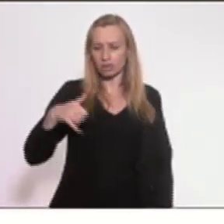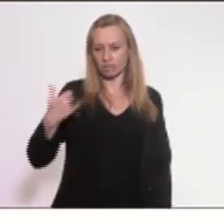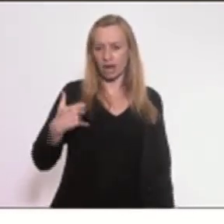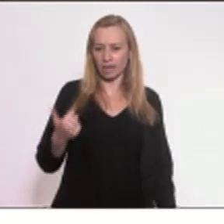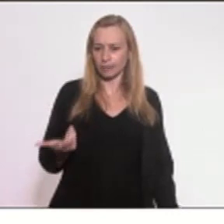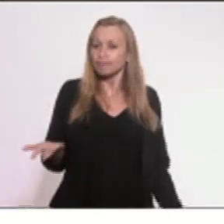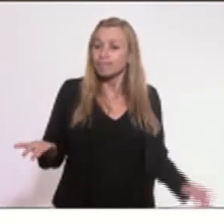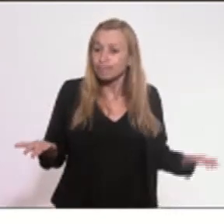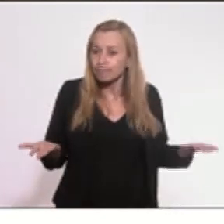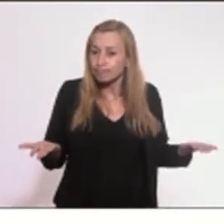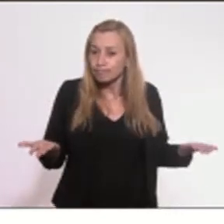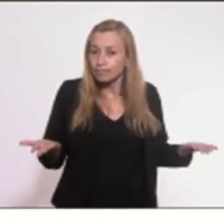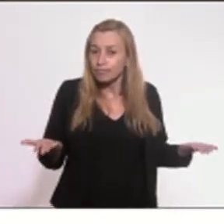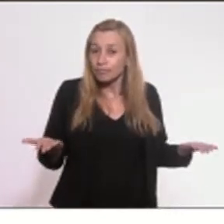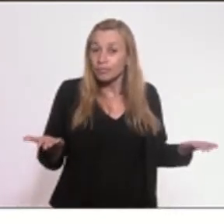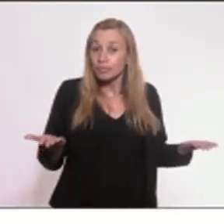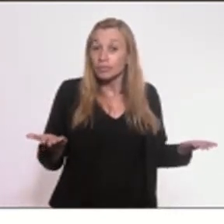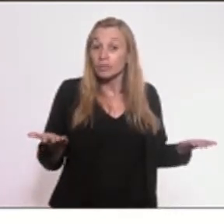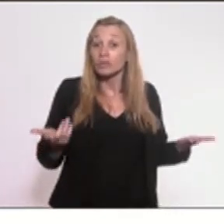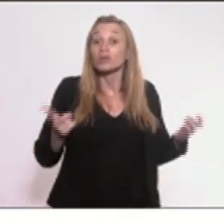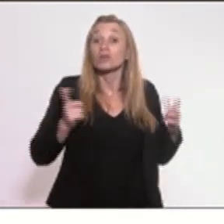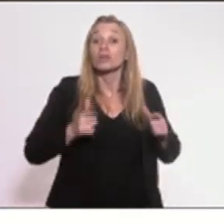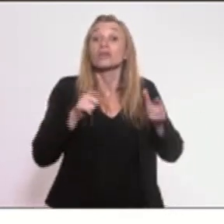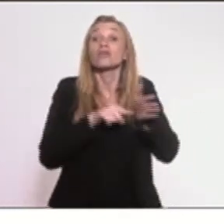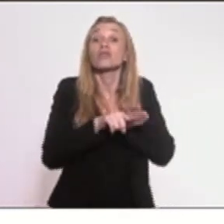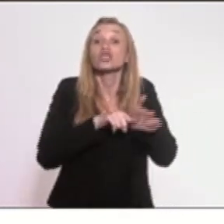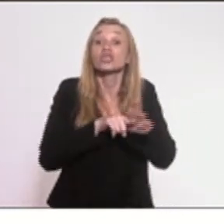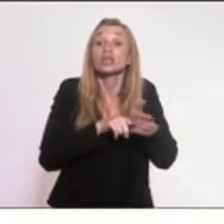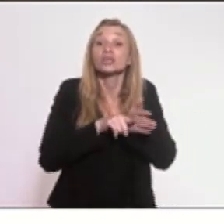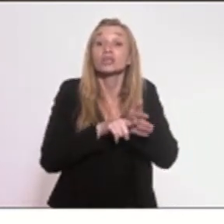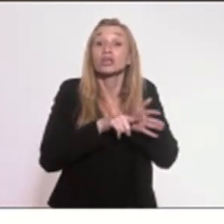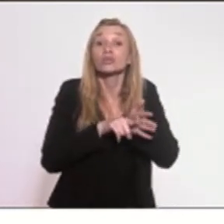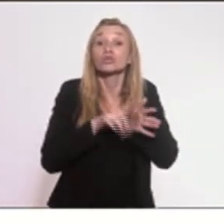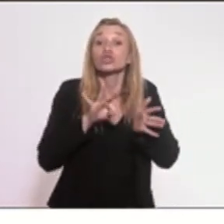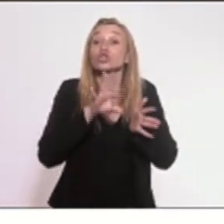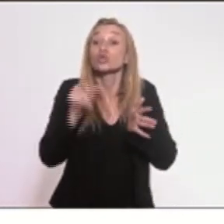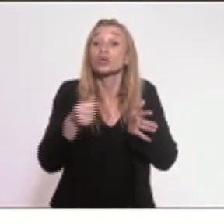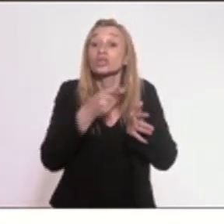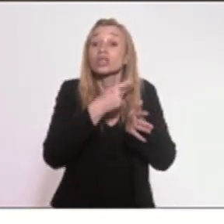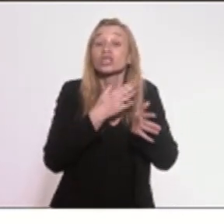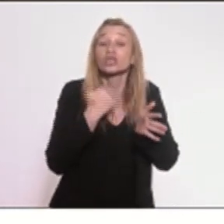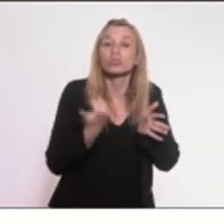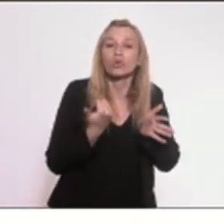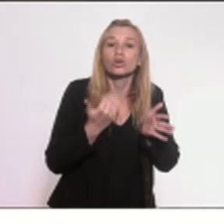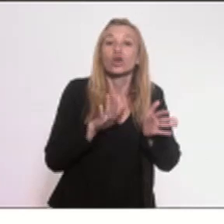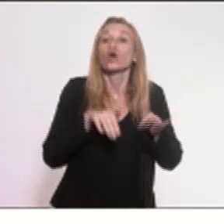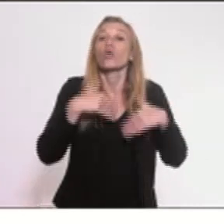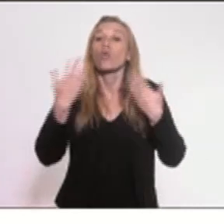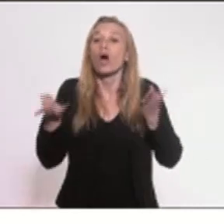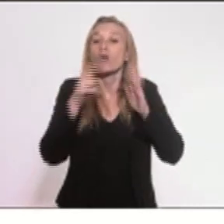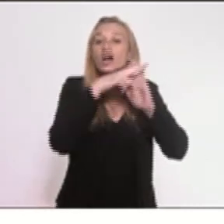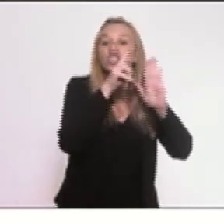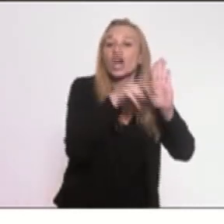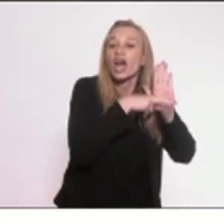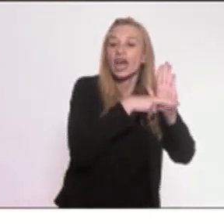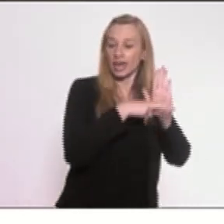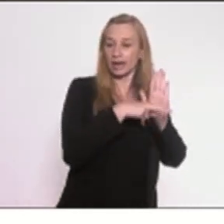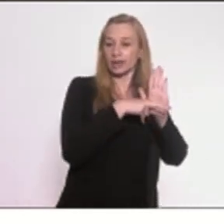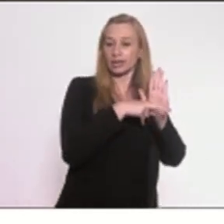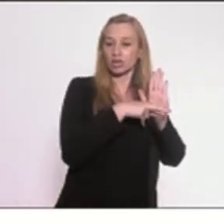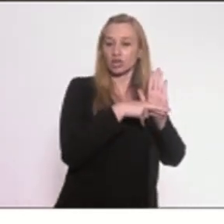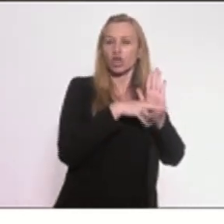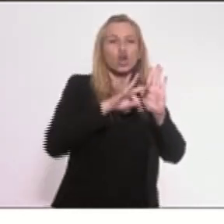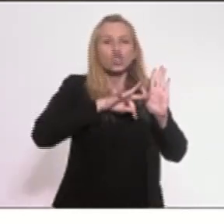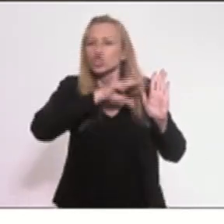Ou seja, cadê a investigação desses casos? Quais são os critérios e os protocolos